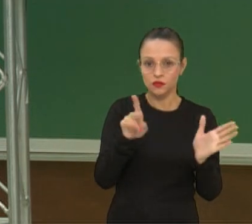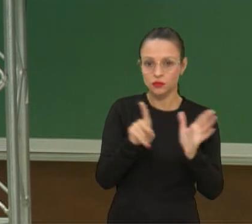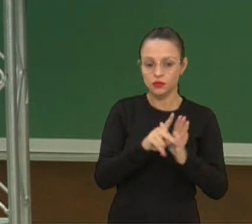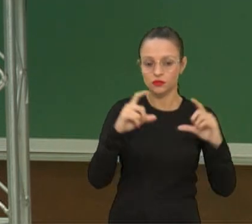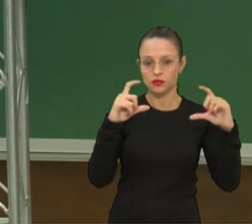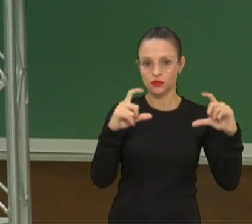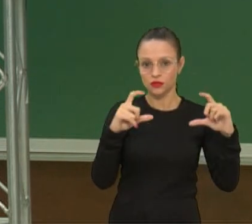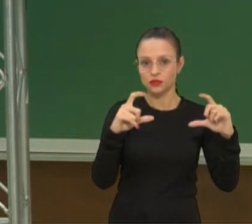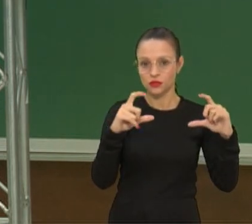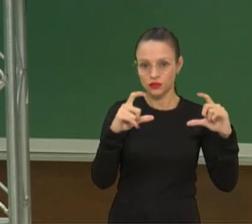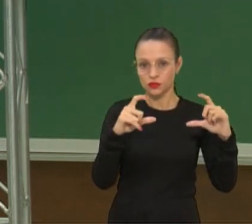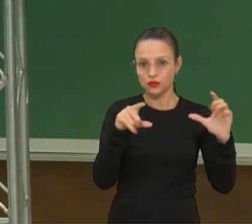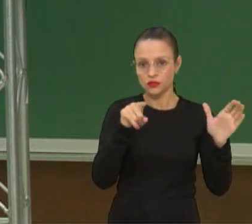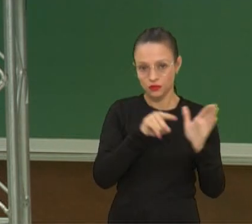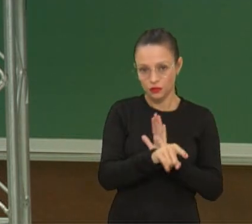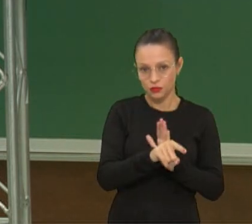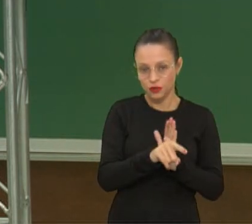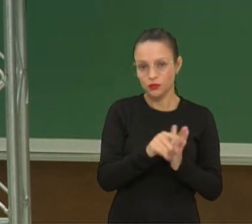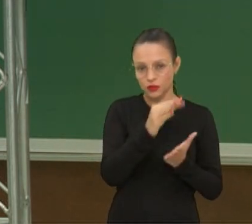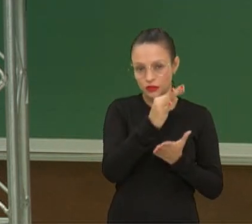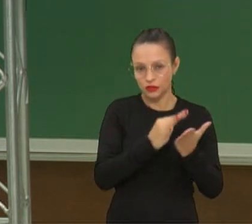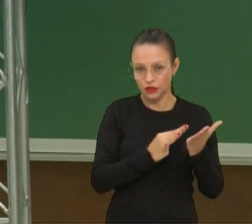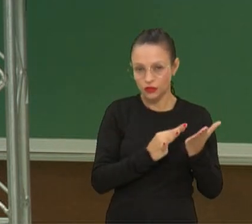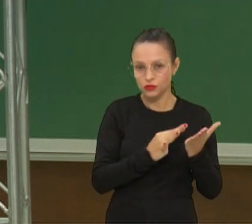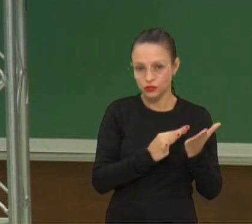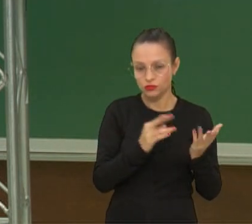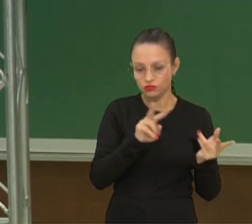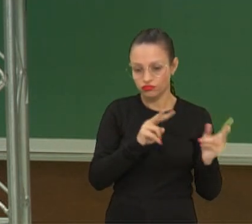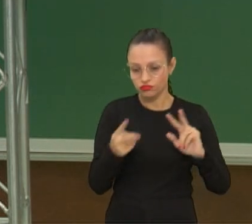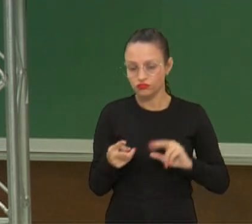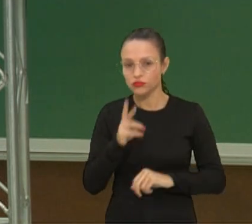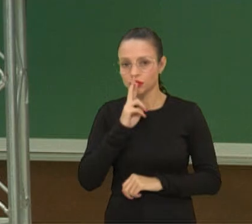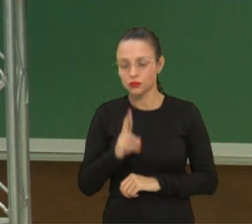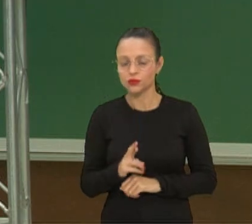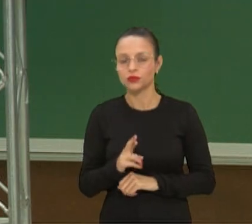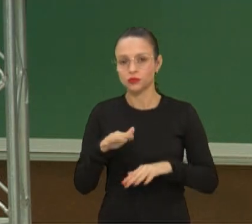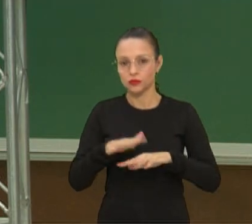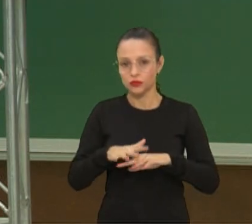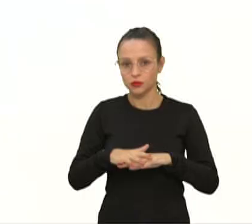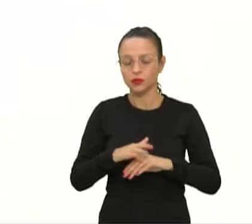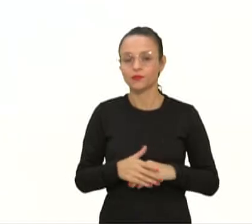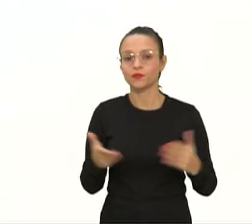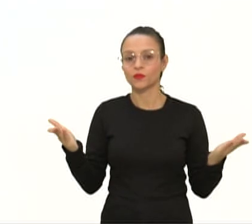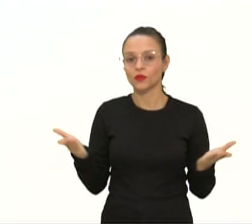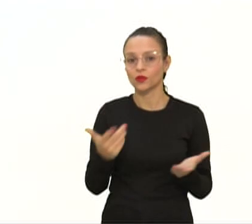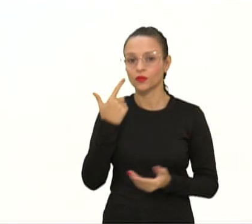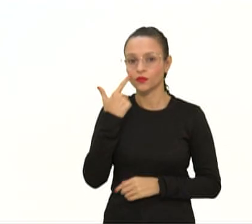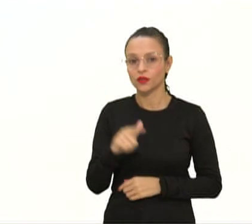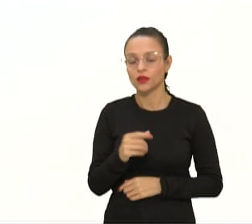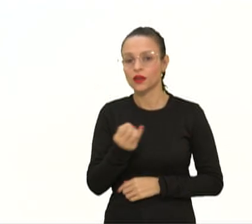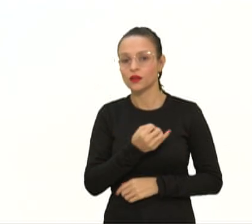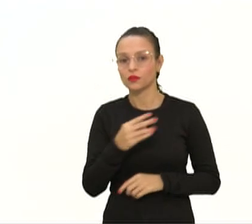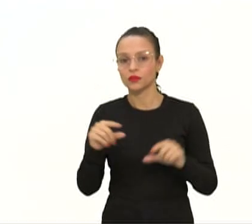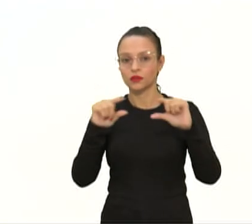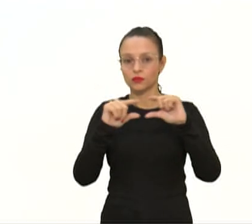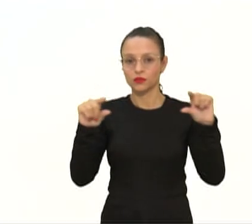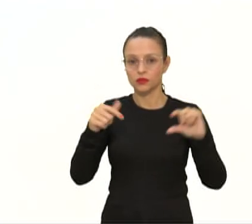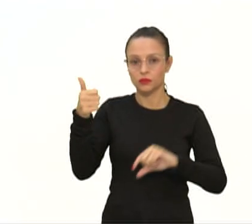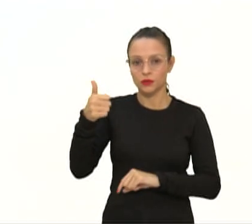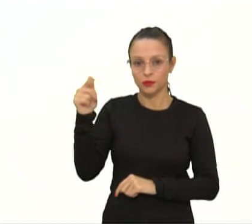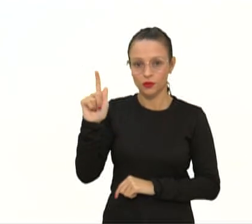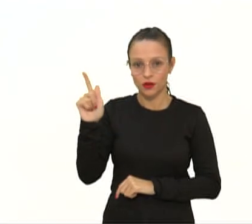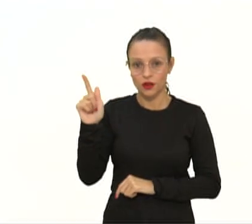escreve a resposta no final. Tá? O que nós vamos ver hoje? Nós vamos resolver algumas equações do primeiro grau com